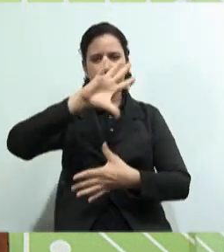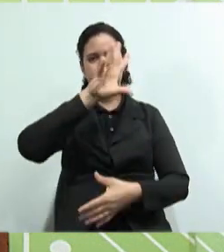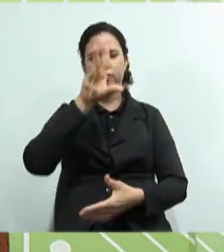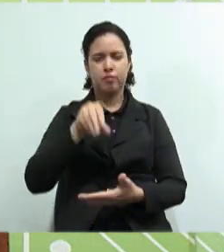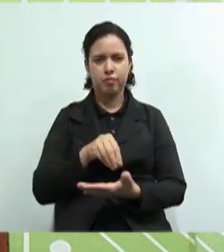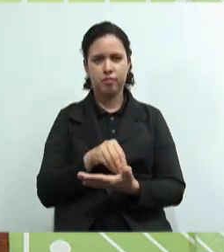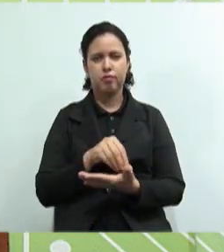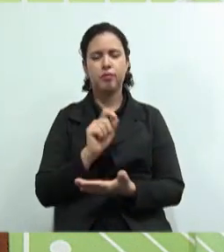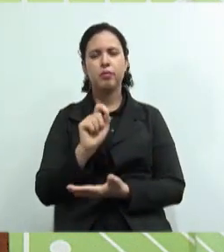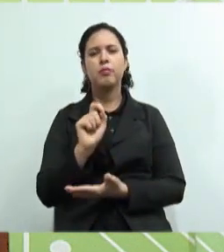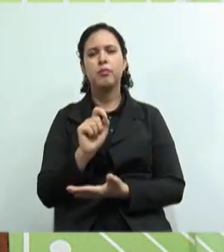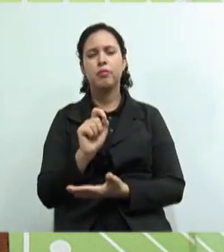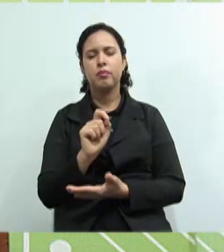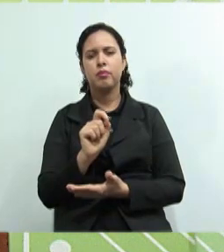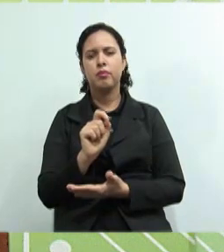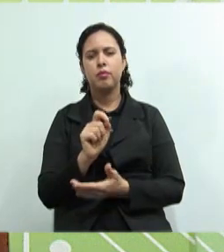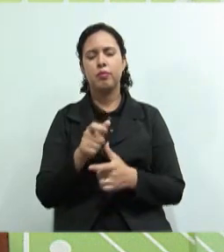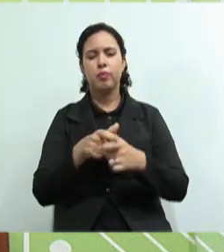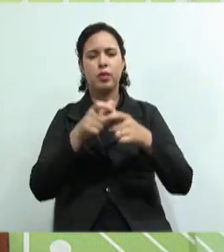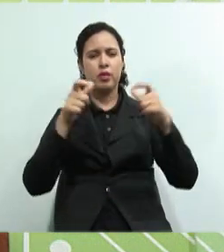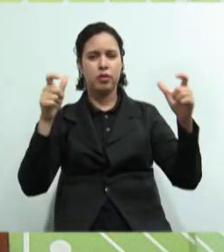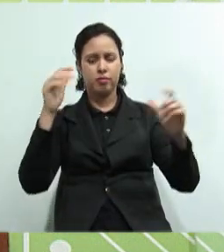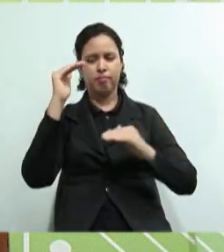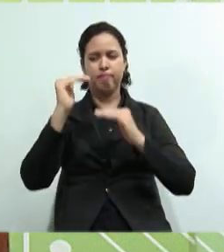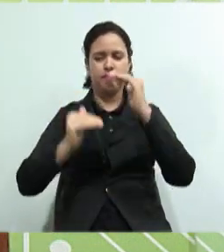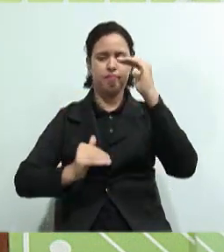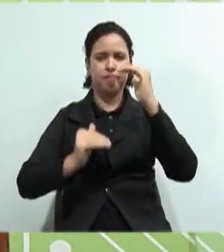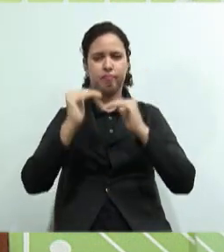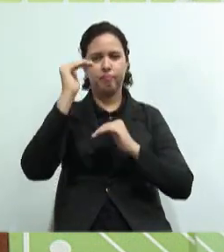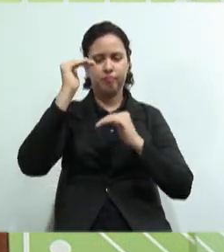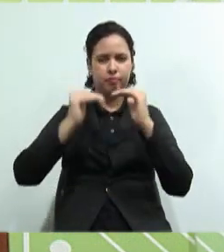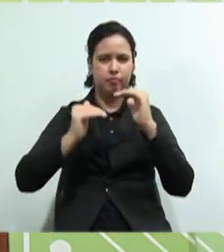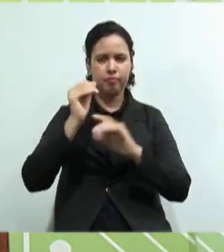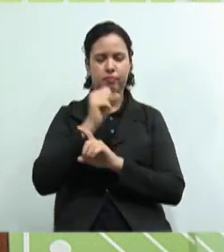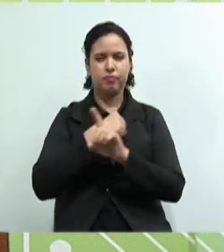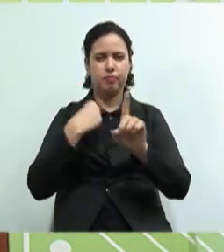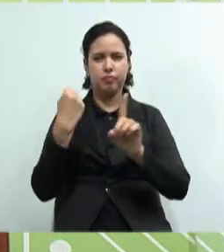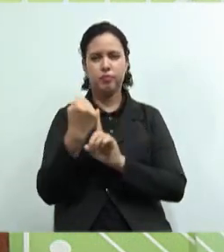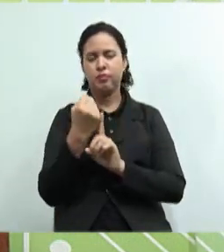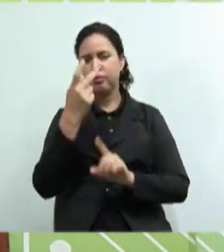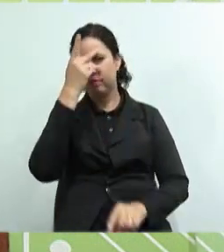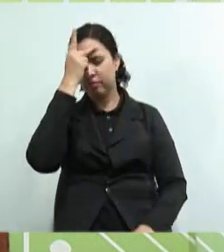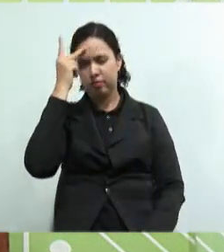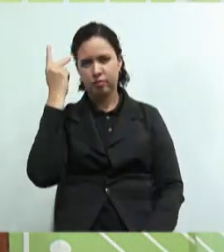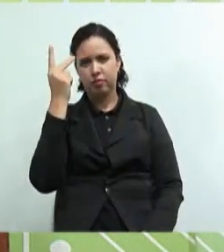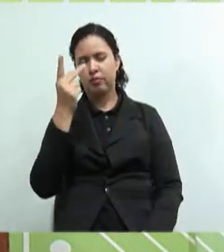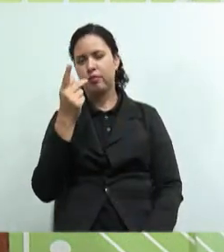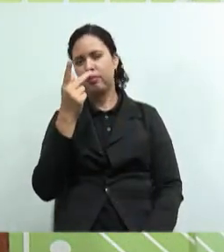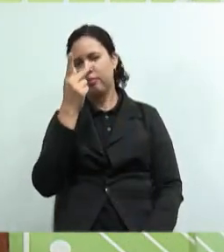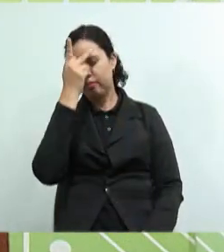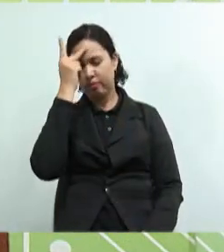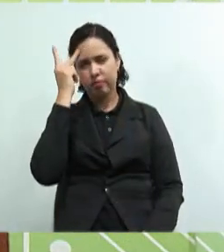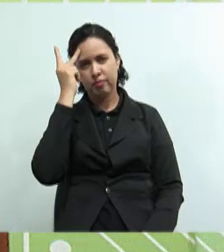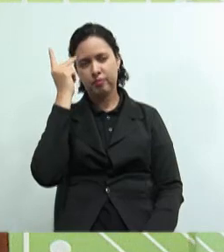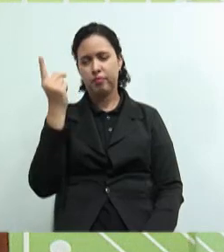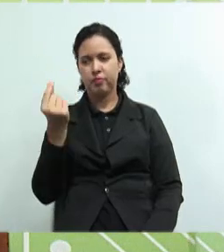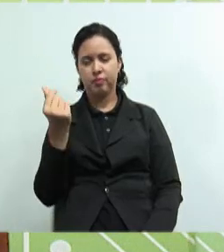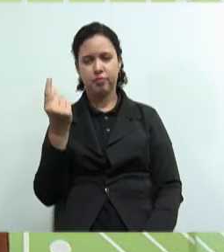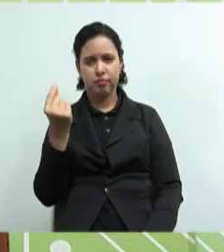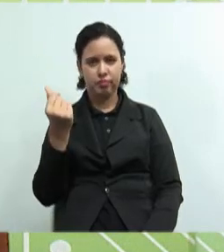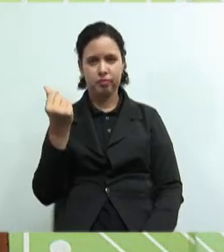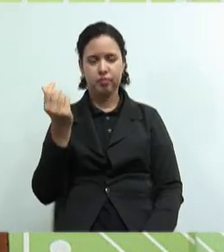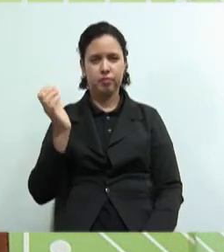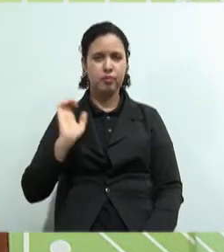maior desigualdade social, porque nós temos muitas pessoas muito ricas e nós temos também um número ainda muito maior de